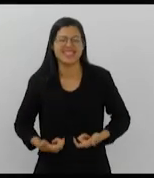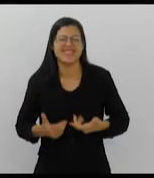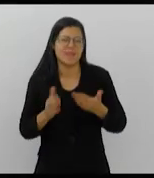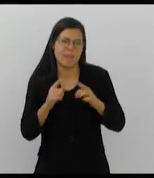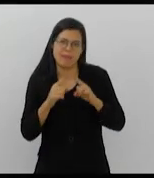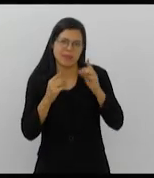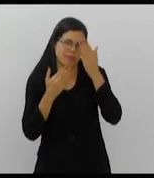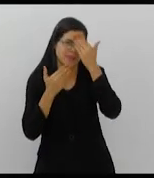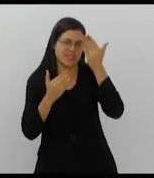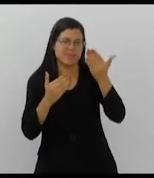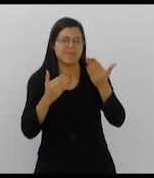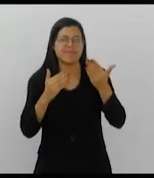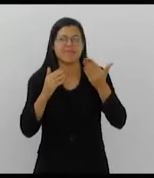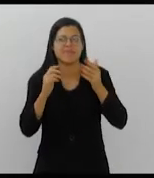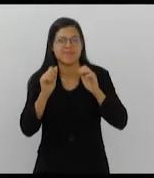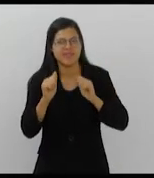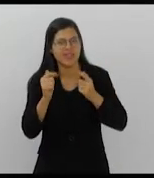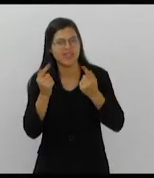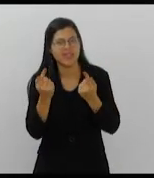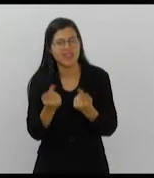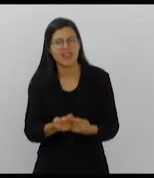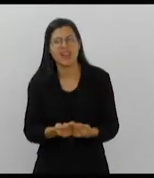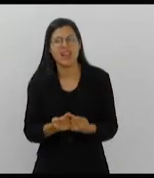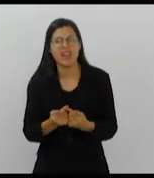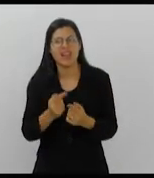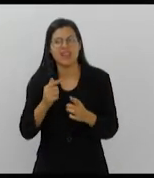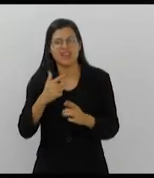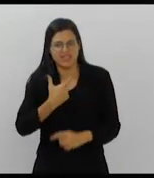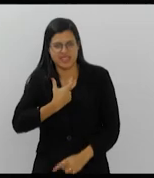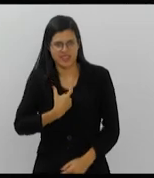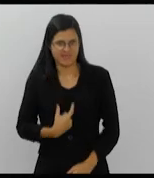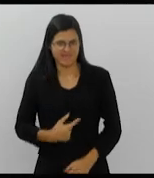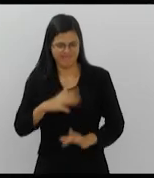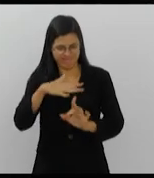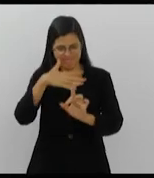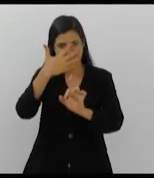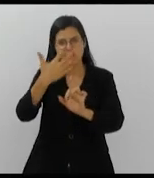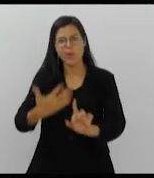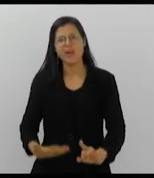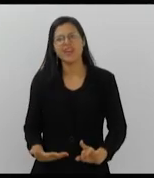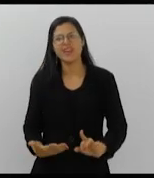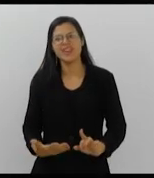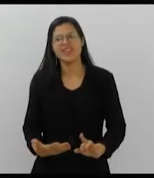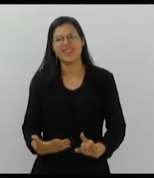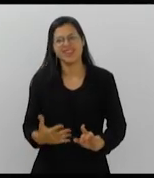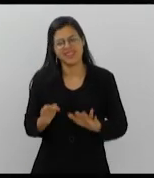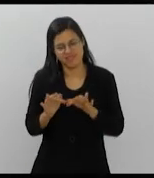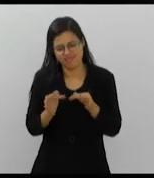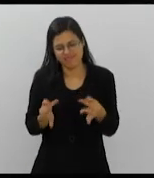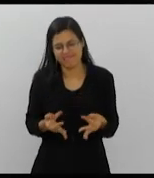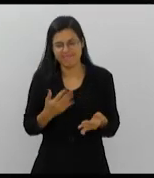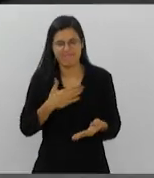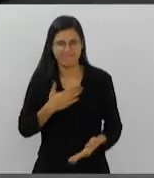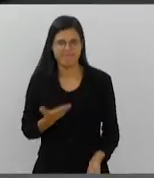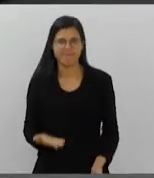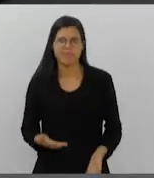à Assembleia por conceder essa maior honraria a uma humilde pessoa. Obrigado.